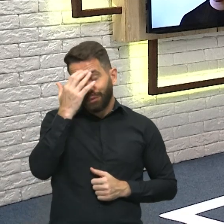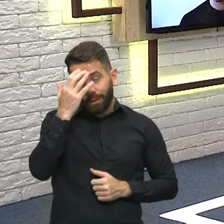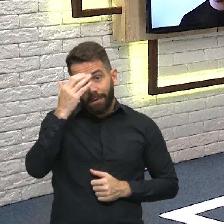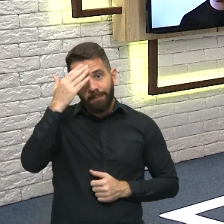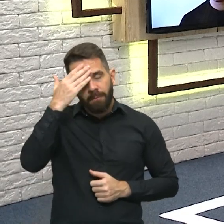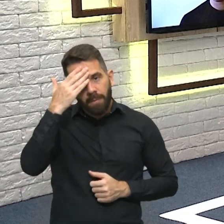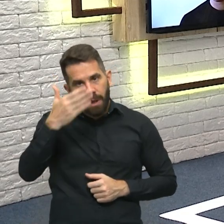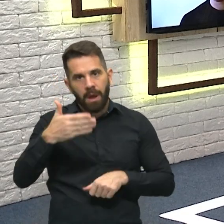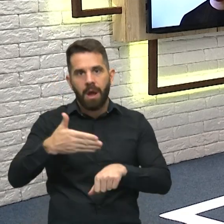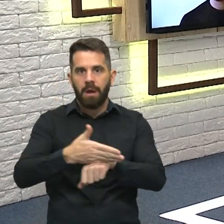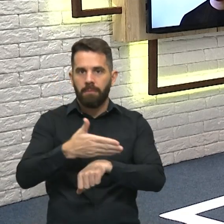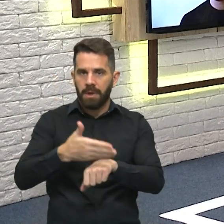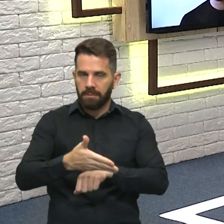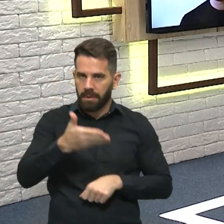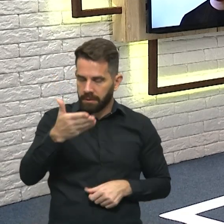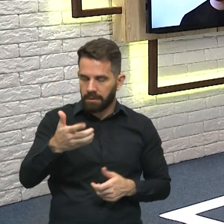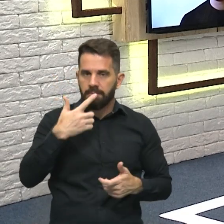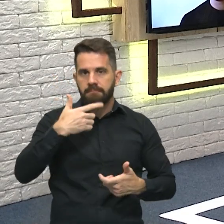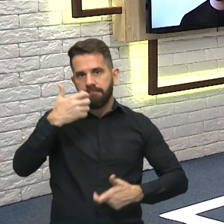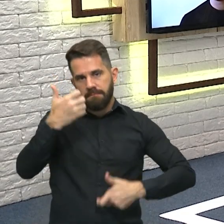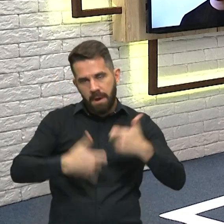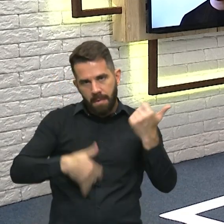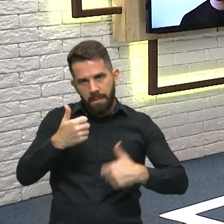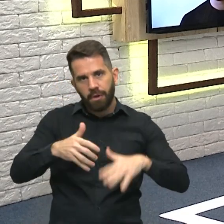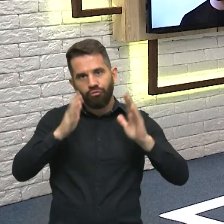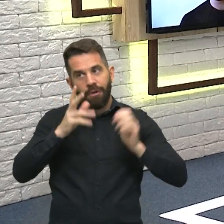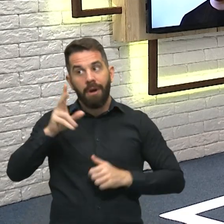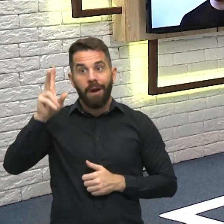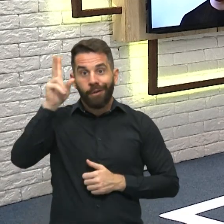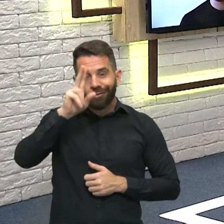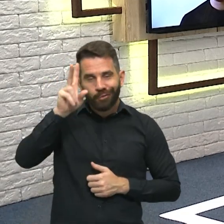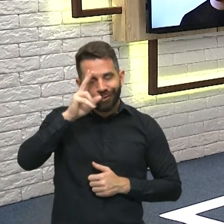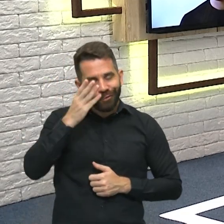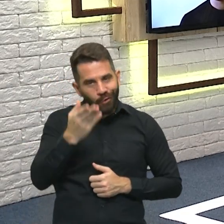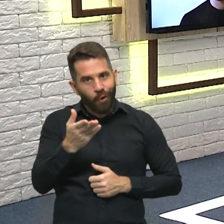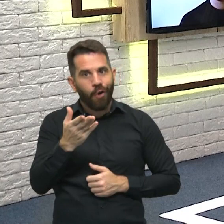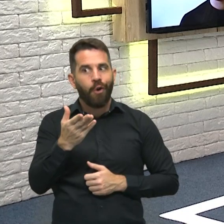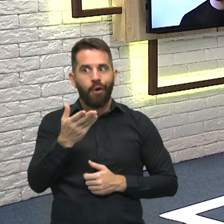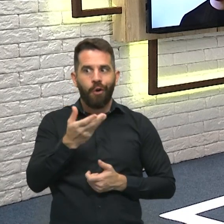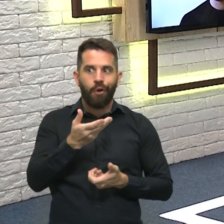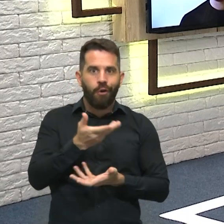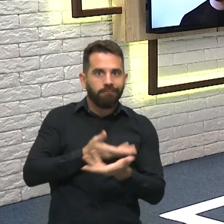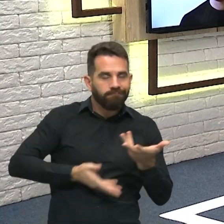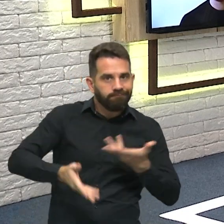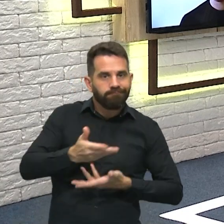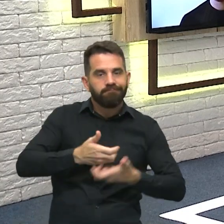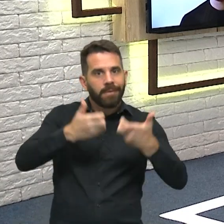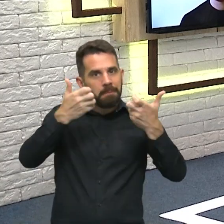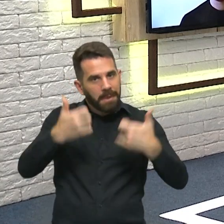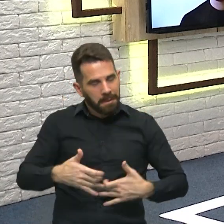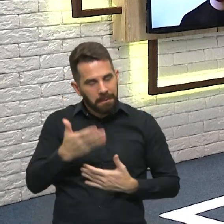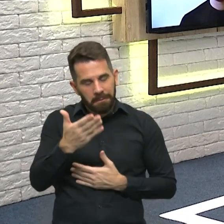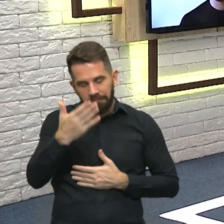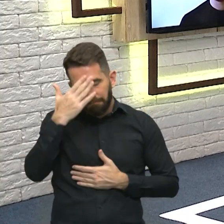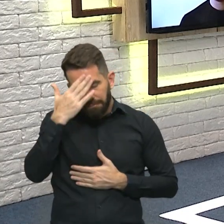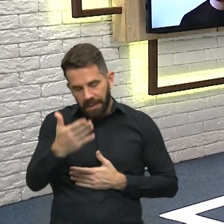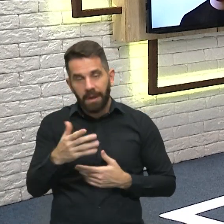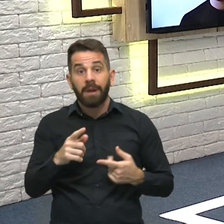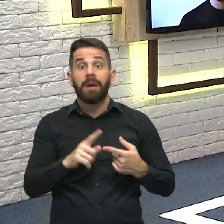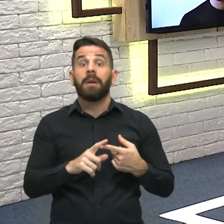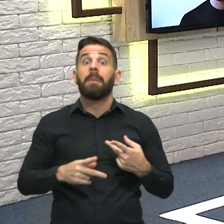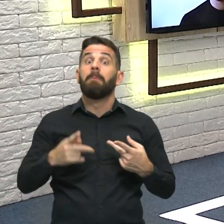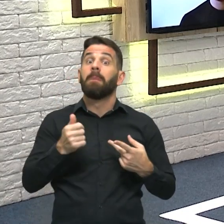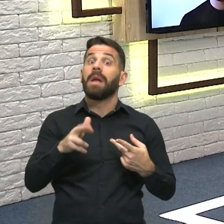gente. Obrigado por compartilhar parte da sua história aqui também com todo mundo que está aqui nos assistindo. Muito obrigado também, Pedro, pela